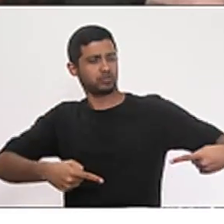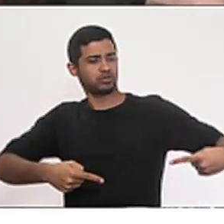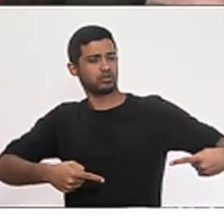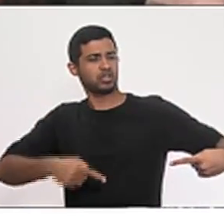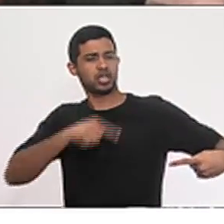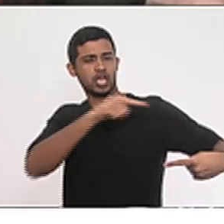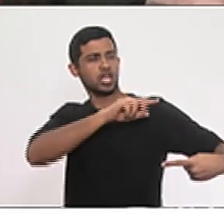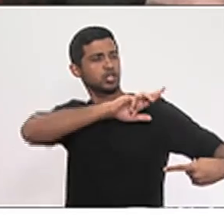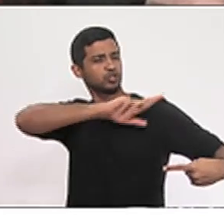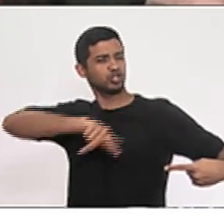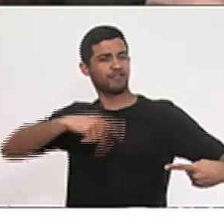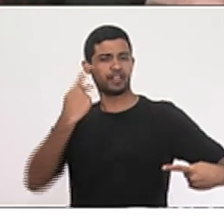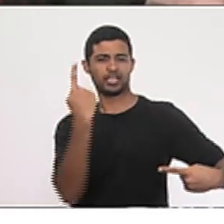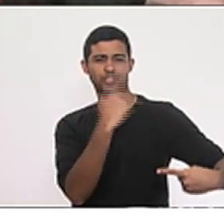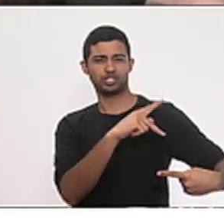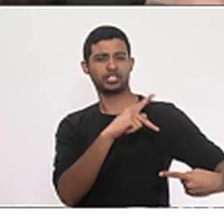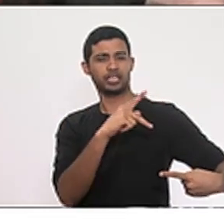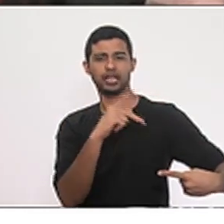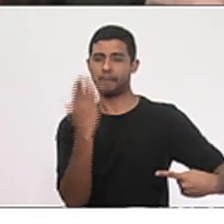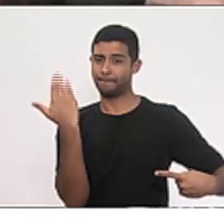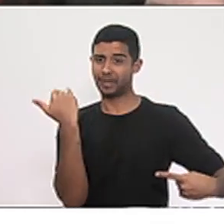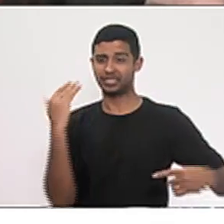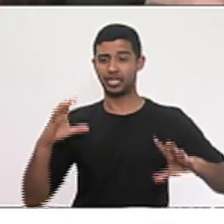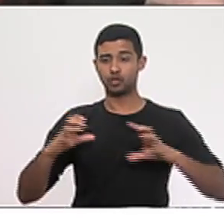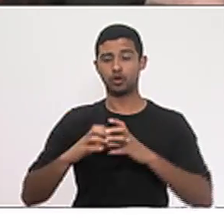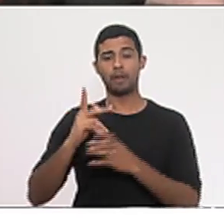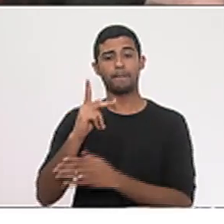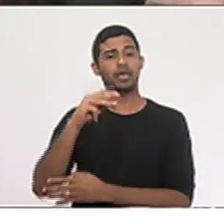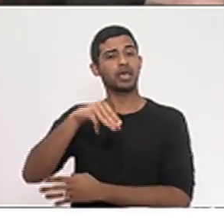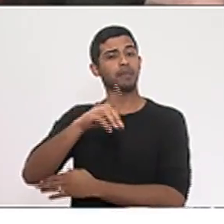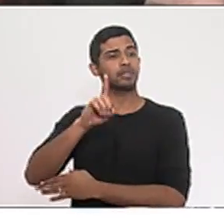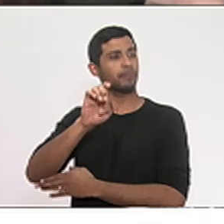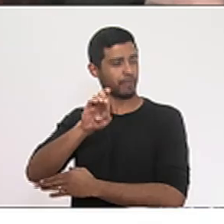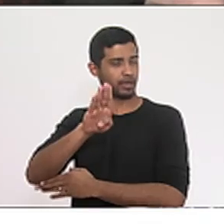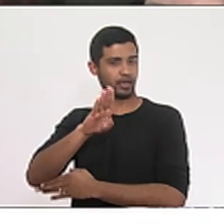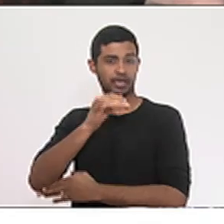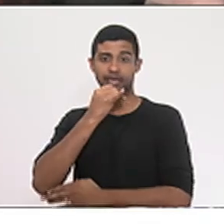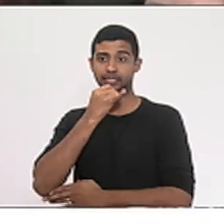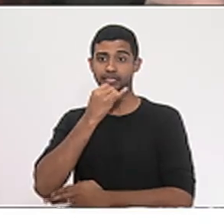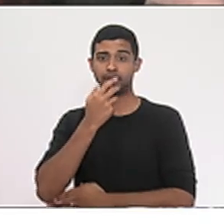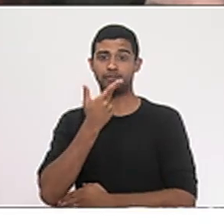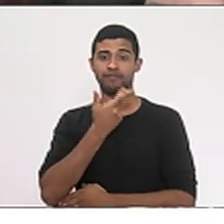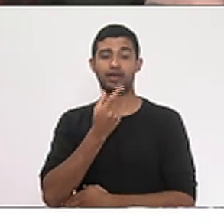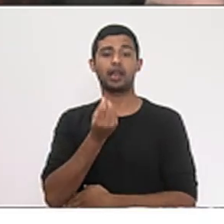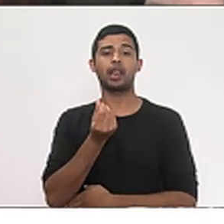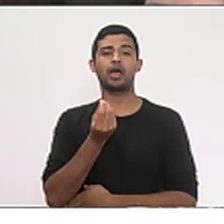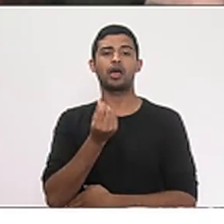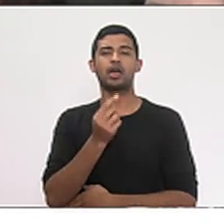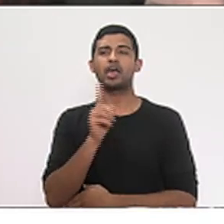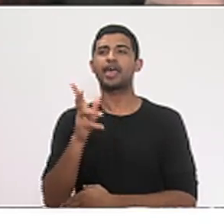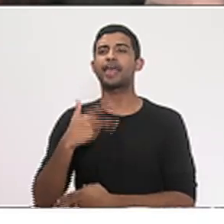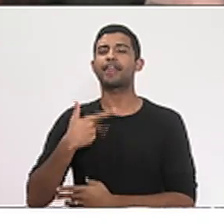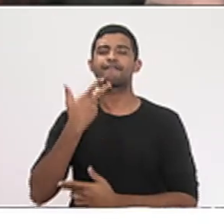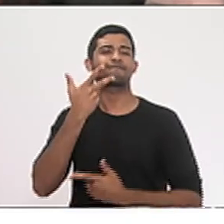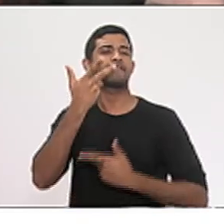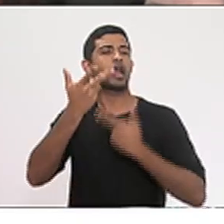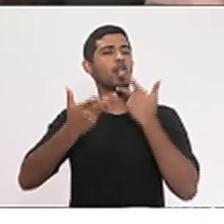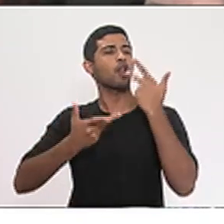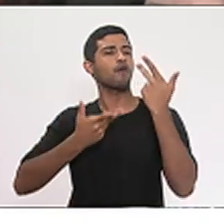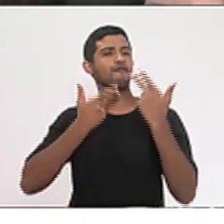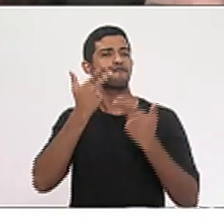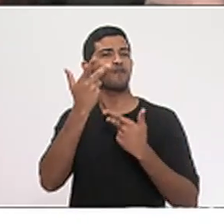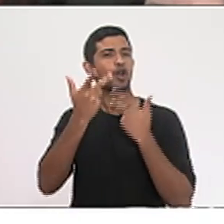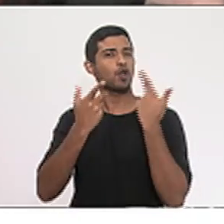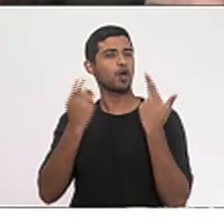posições hegemônicas do MDB à época. Por exemplo, quero aqui citar as menções feitas pelo